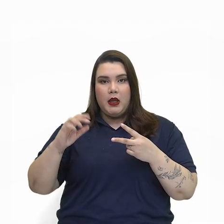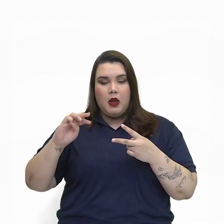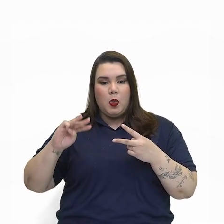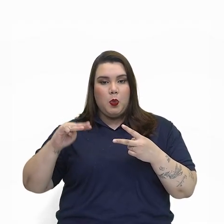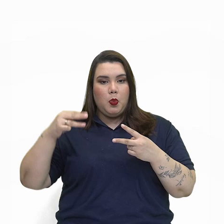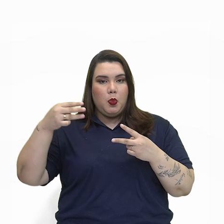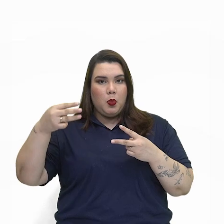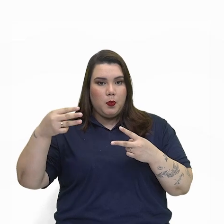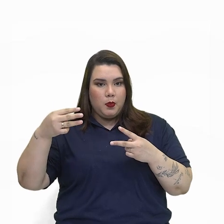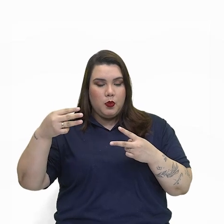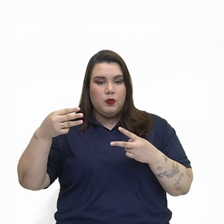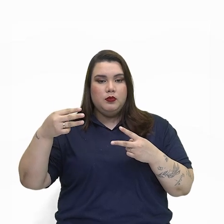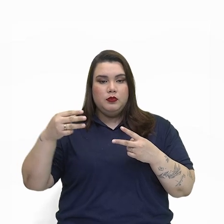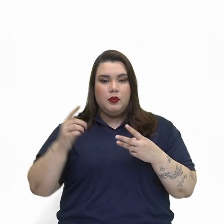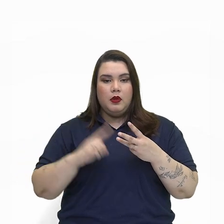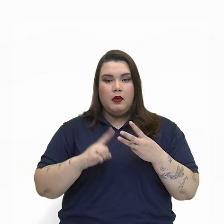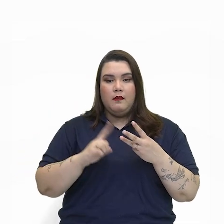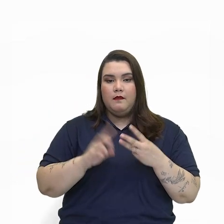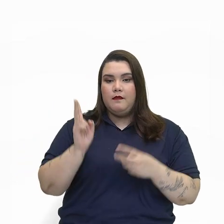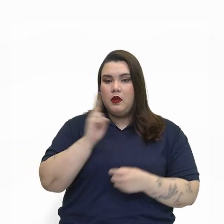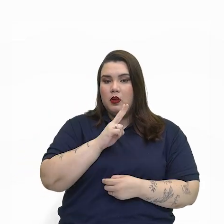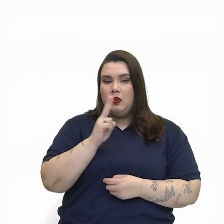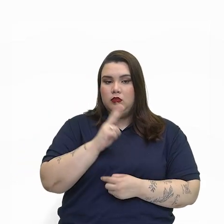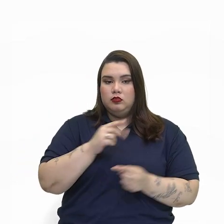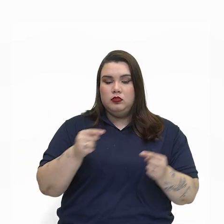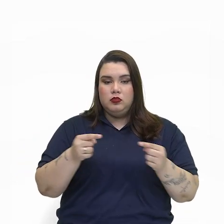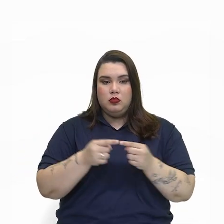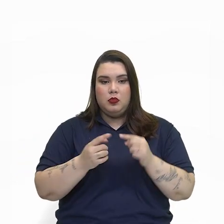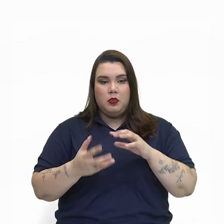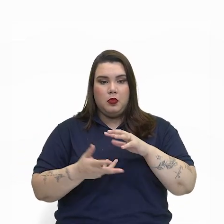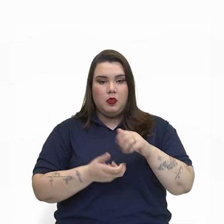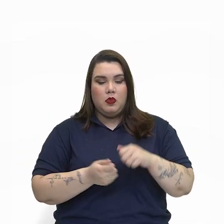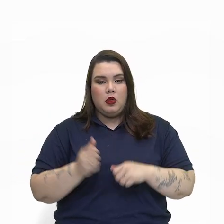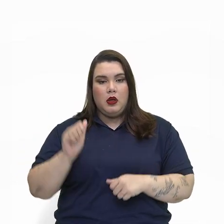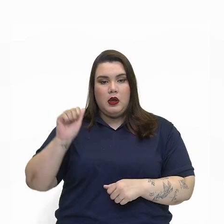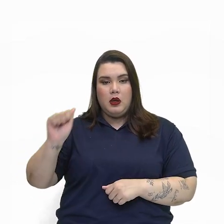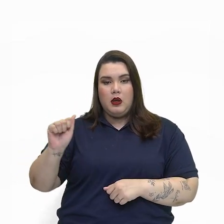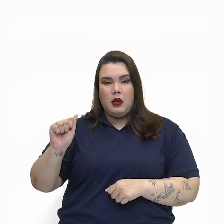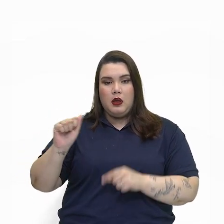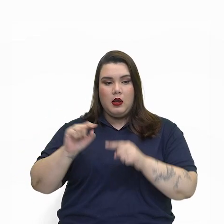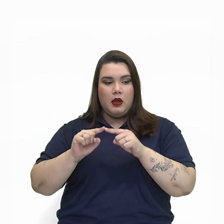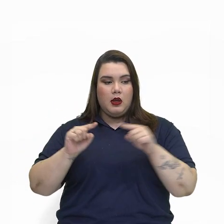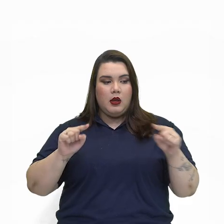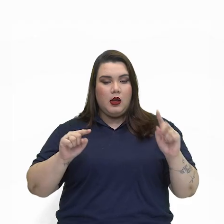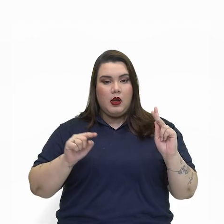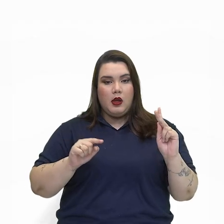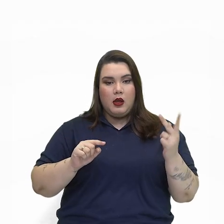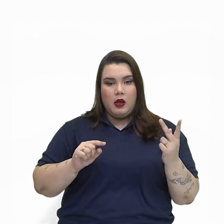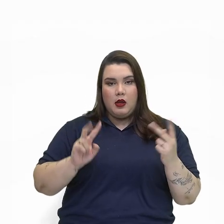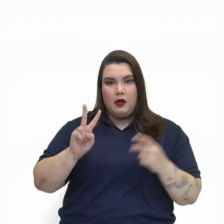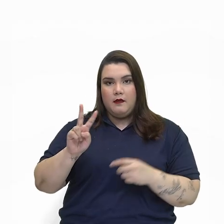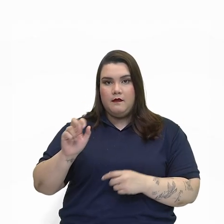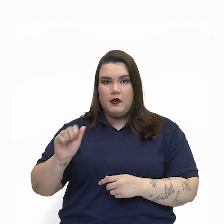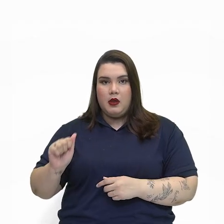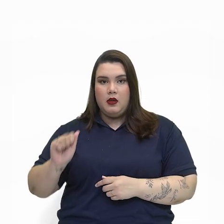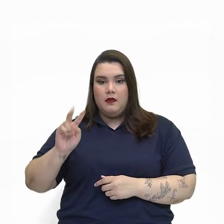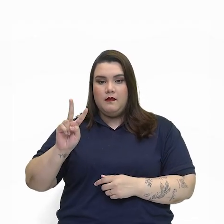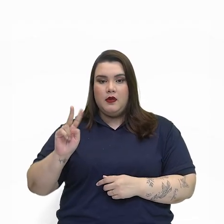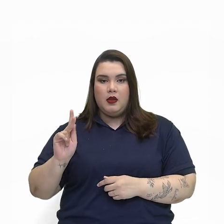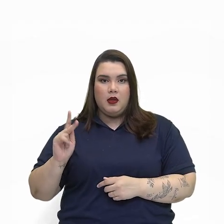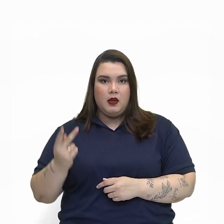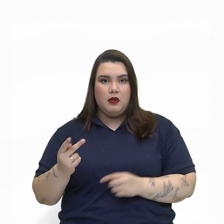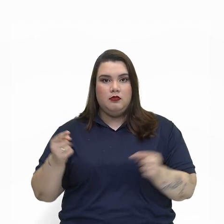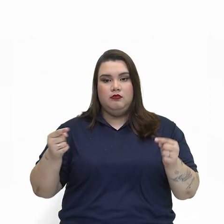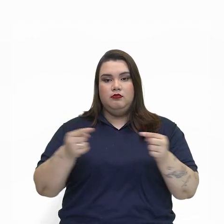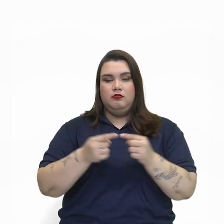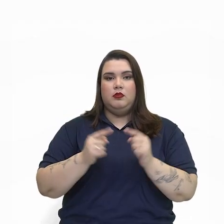cubo. As velocidades tangenciais do planeta nos pontos A e H, VA e VH, são tais